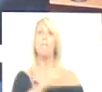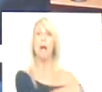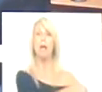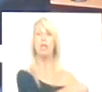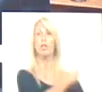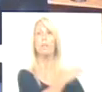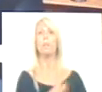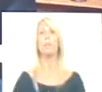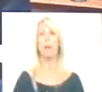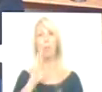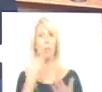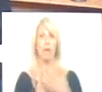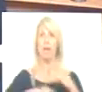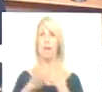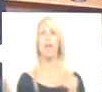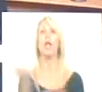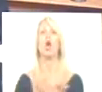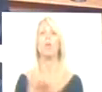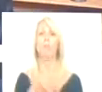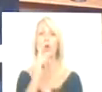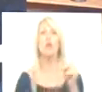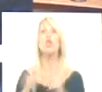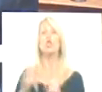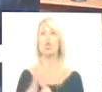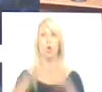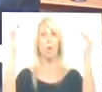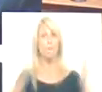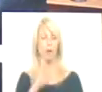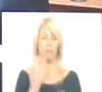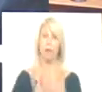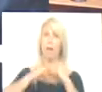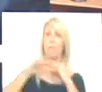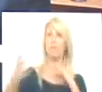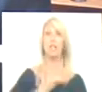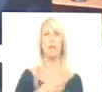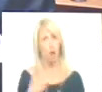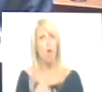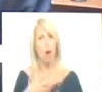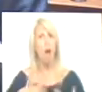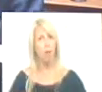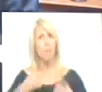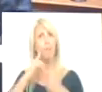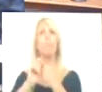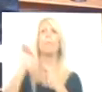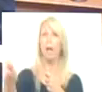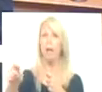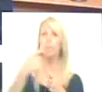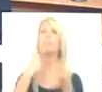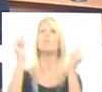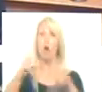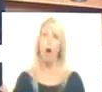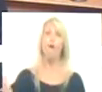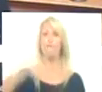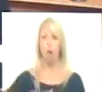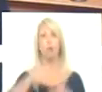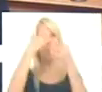a economia, menos juros para contribuir ativamente para a estabilização da dívida que queremos honrar. E regressem a sério, não